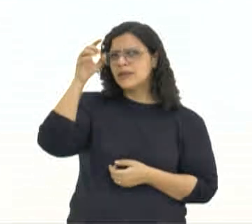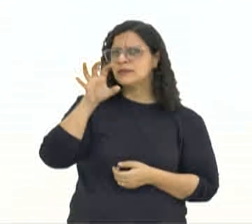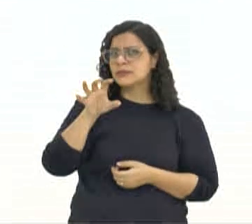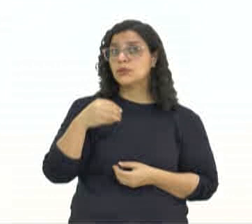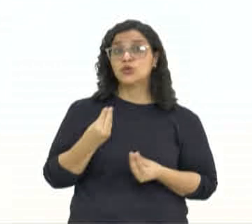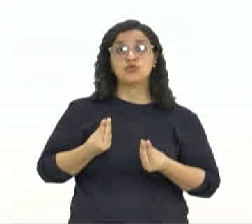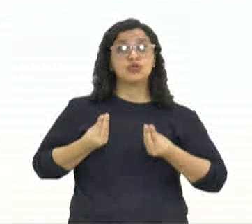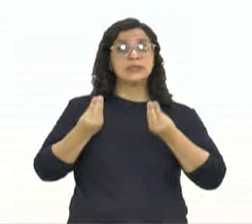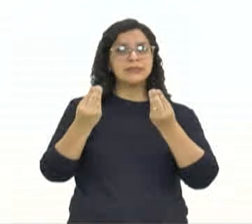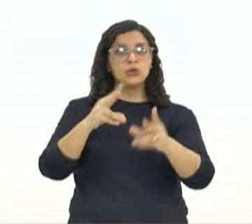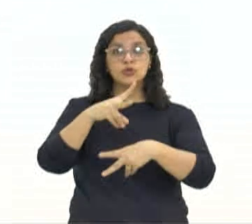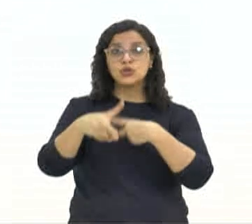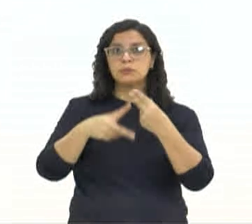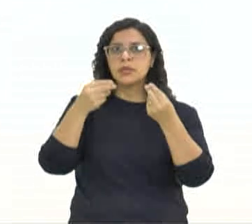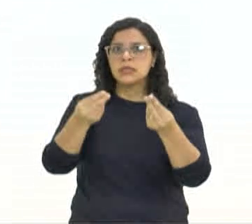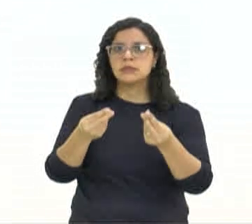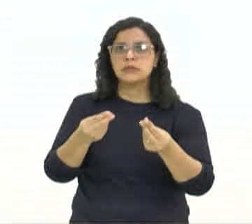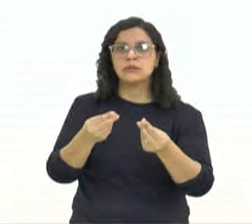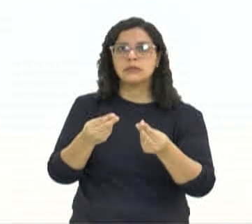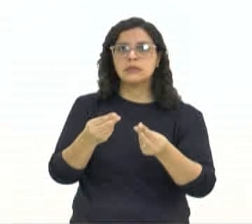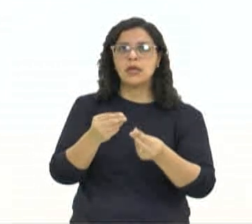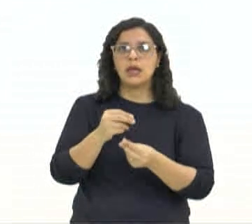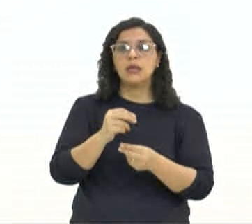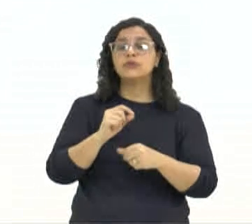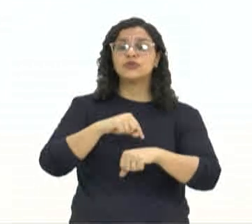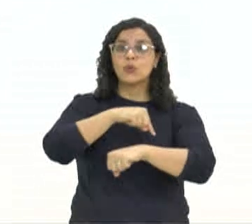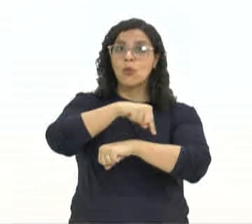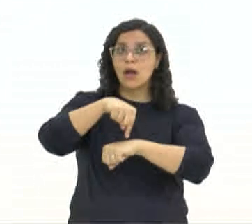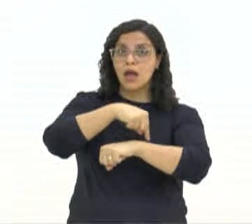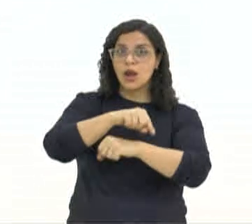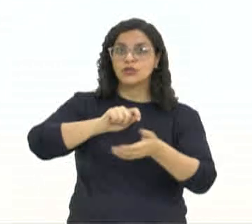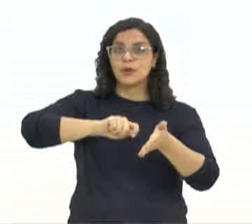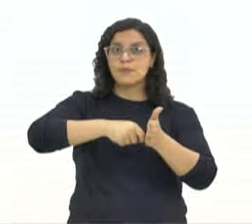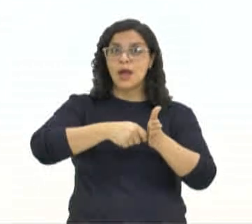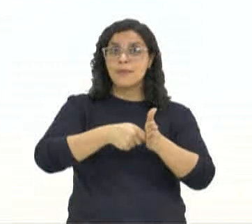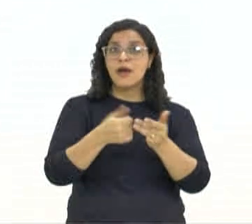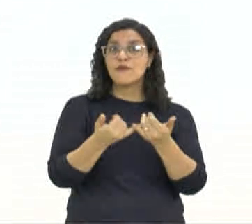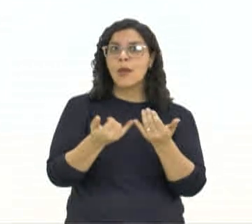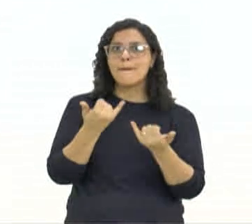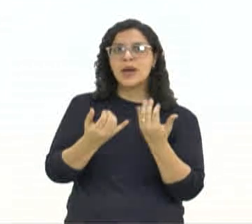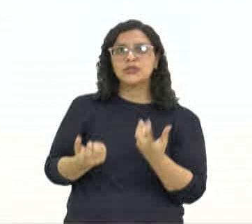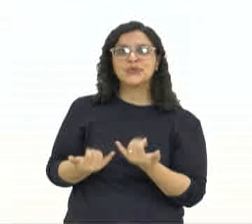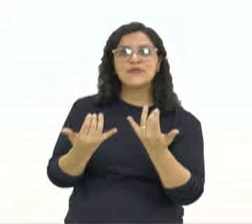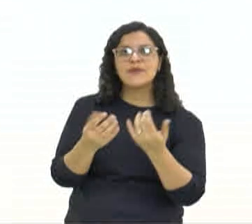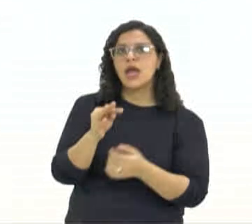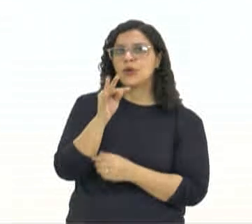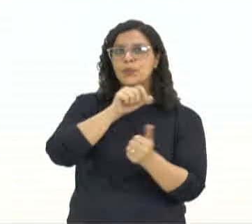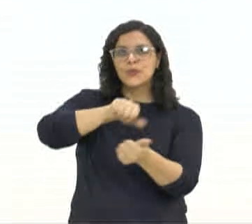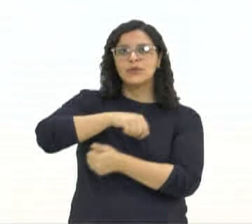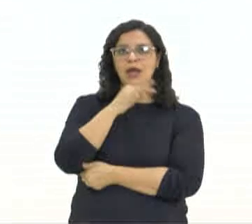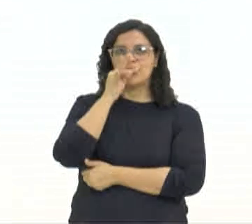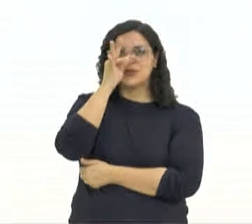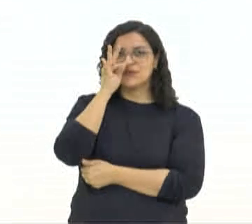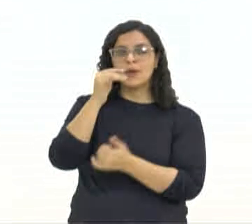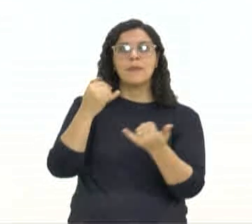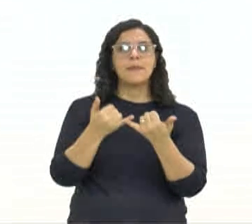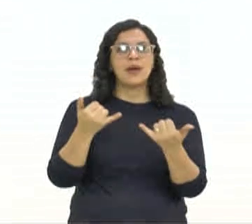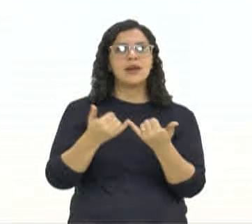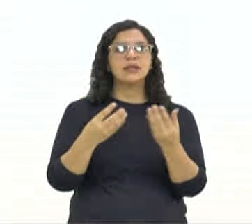nisso. Quando eu presentei a você com um relógio, te presentei um inferno florido, né? Uma cadeia,